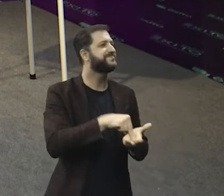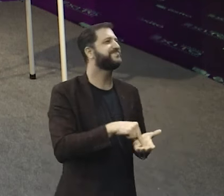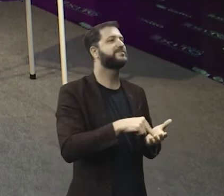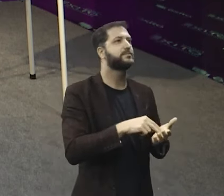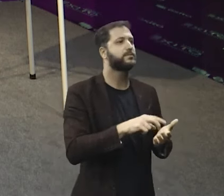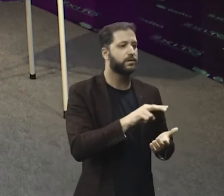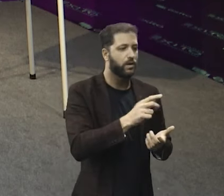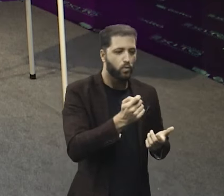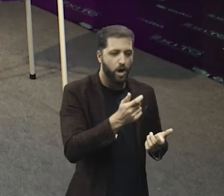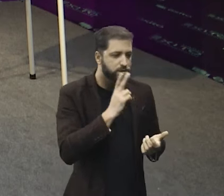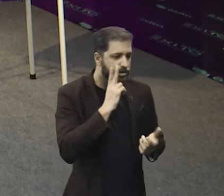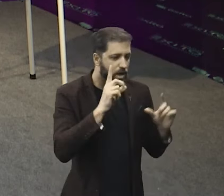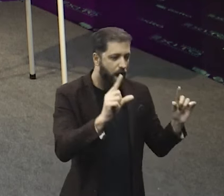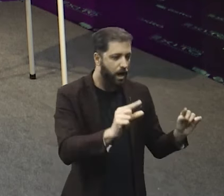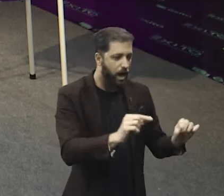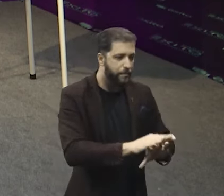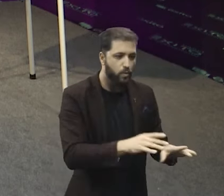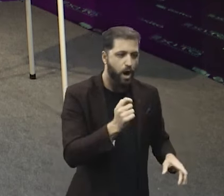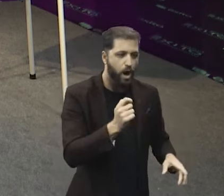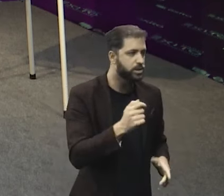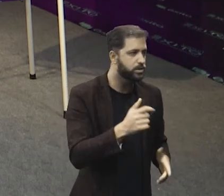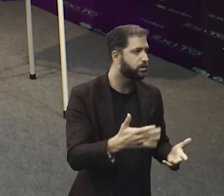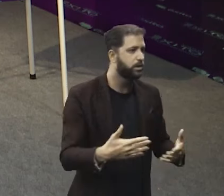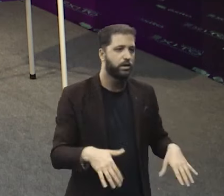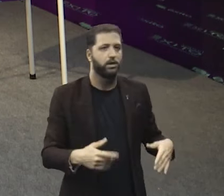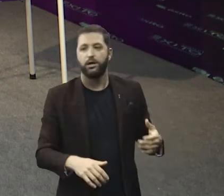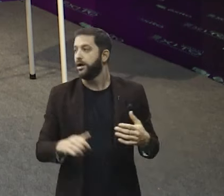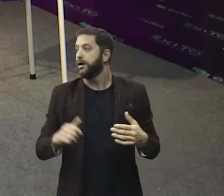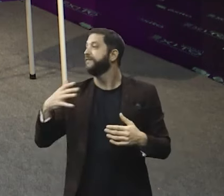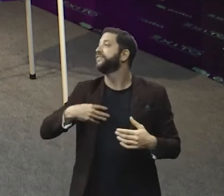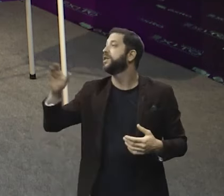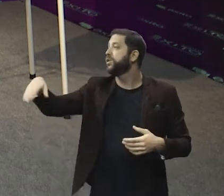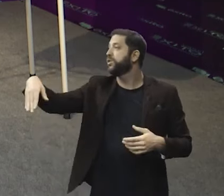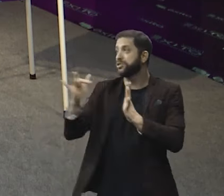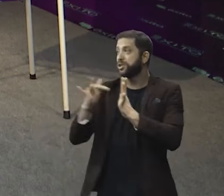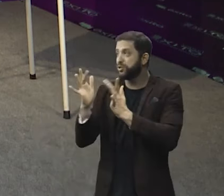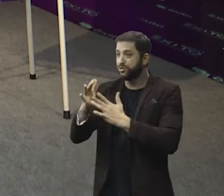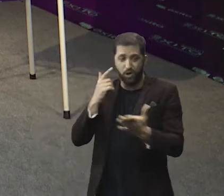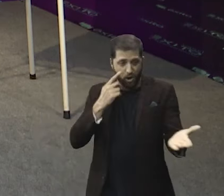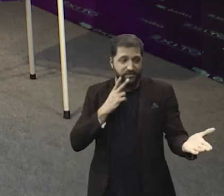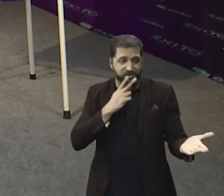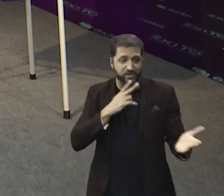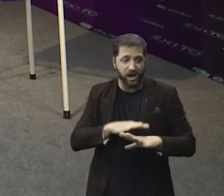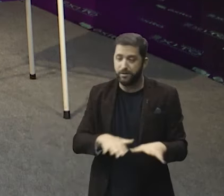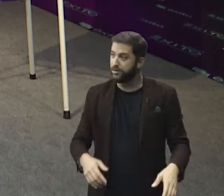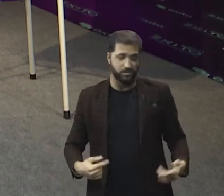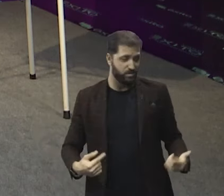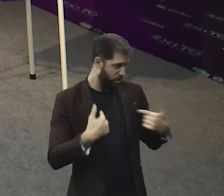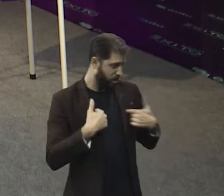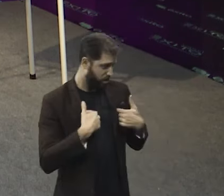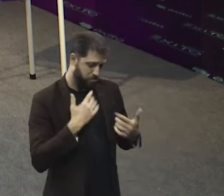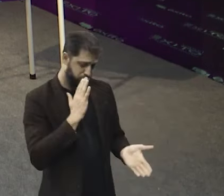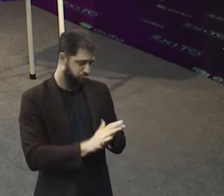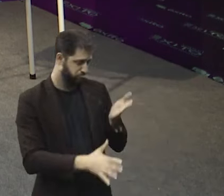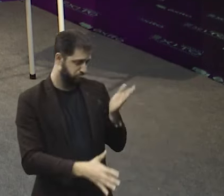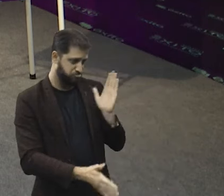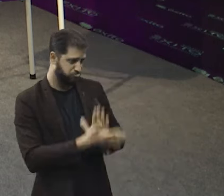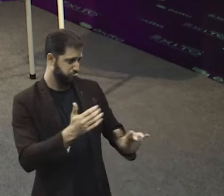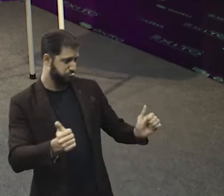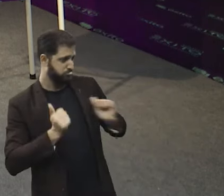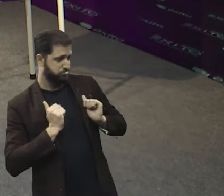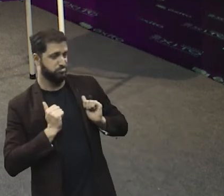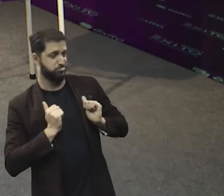assim filho acabou o vinho e ele falou assim o que tens comigo mulher ele tava Alegre ou feliz